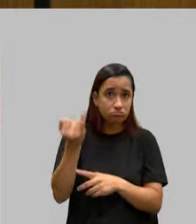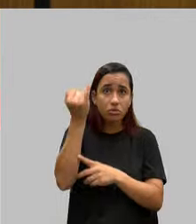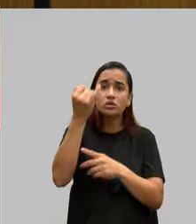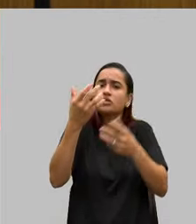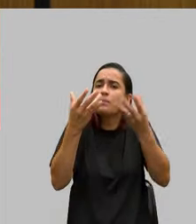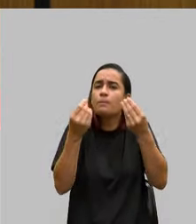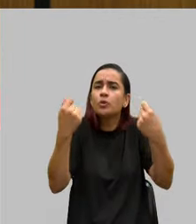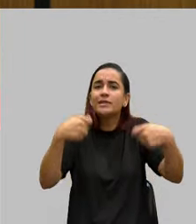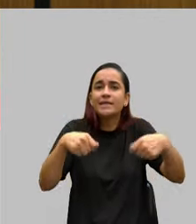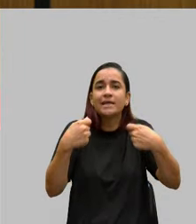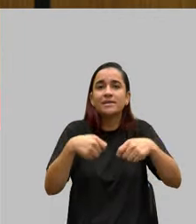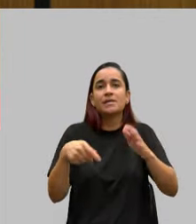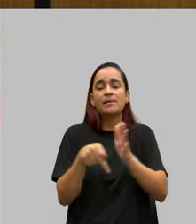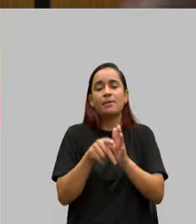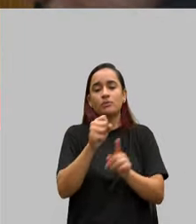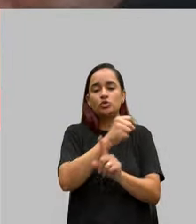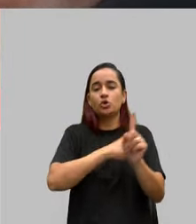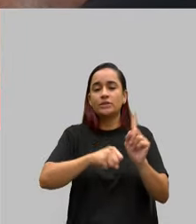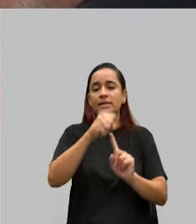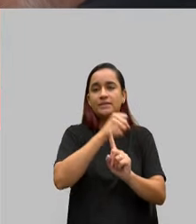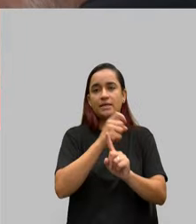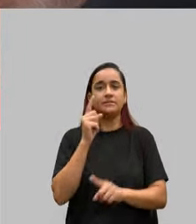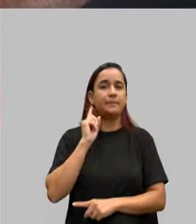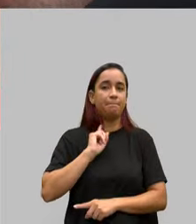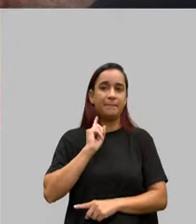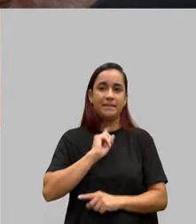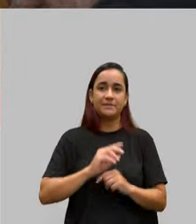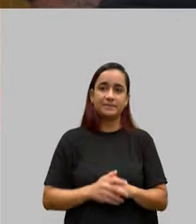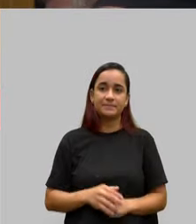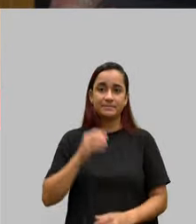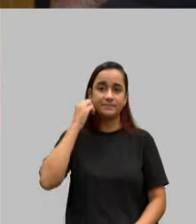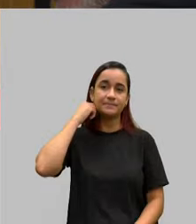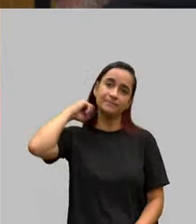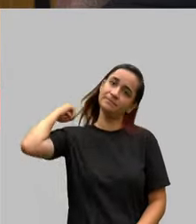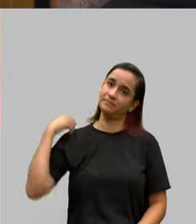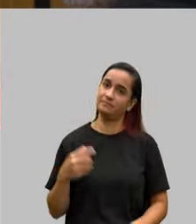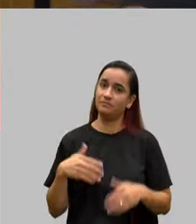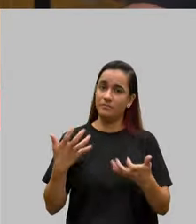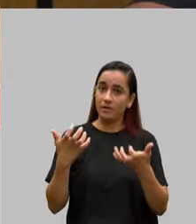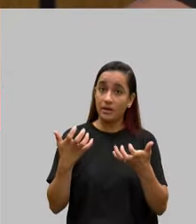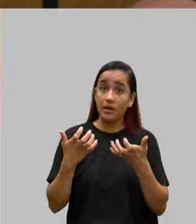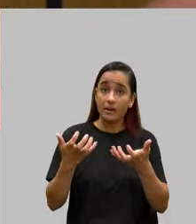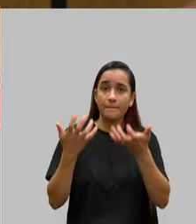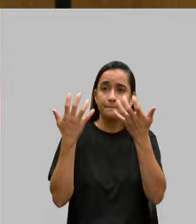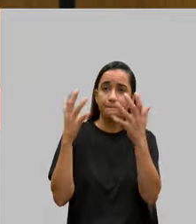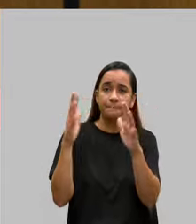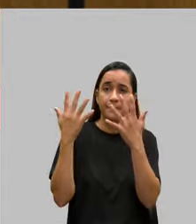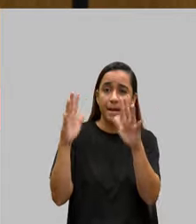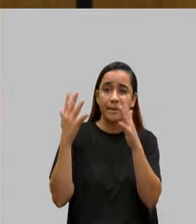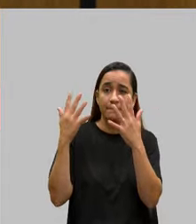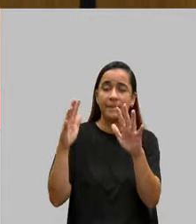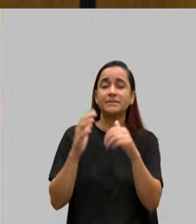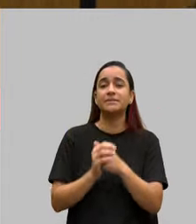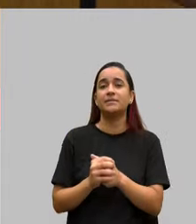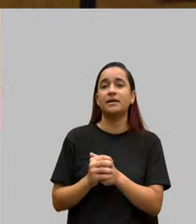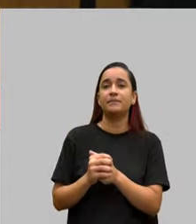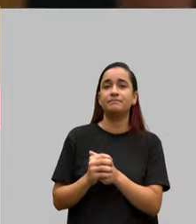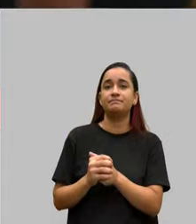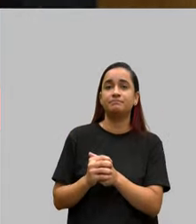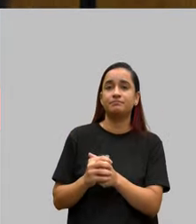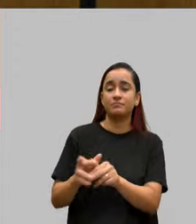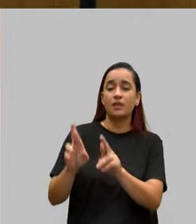necessário pra sociedade mineira eh eu gostaria de parabenizar eh a